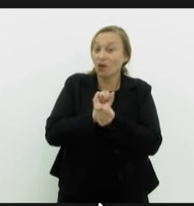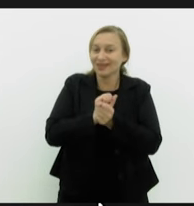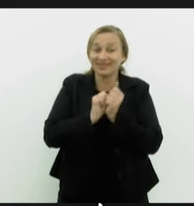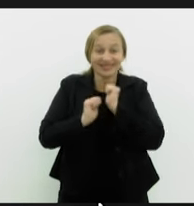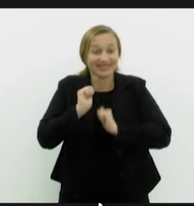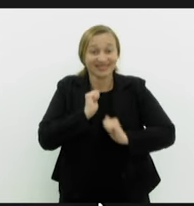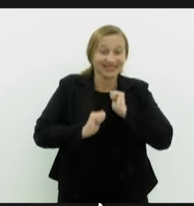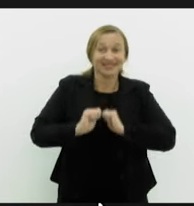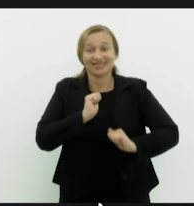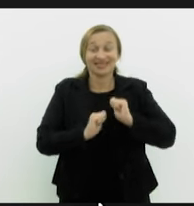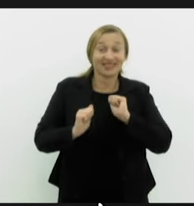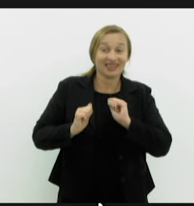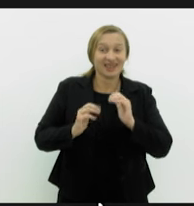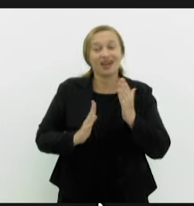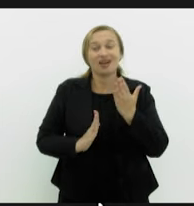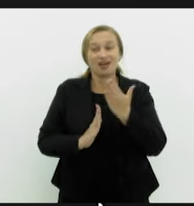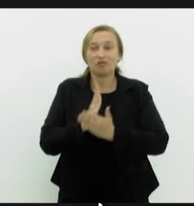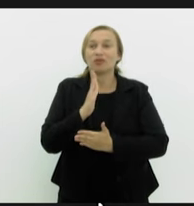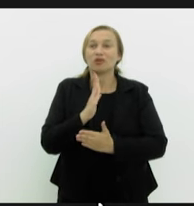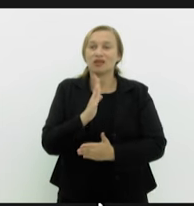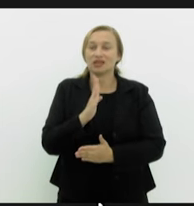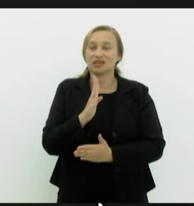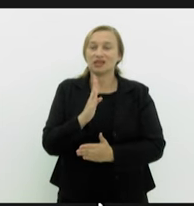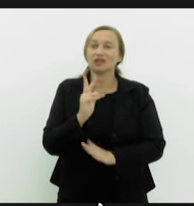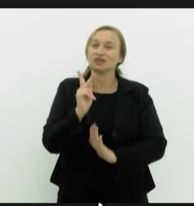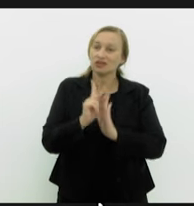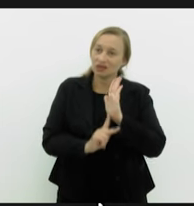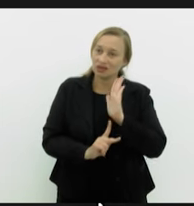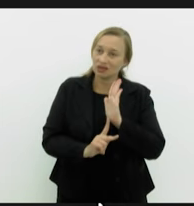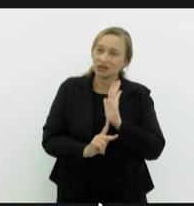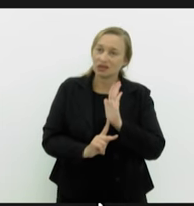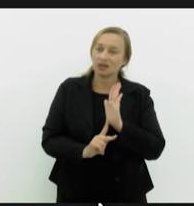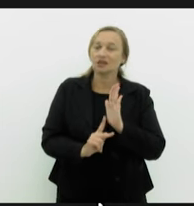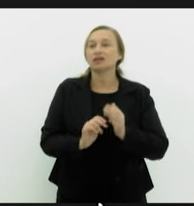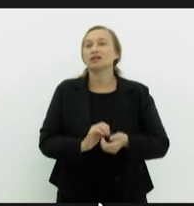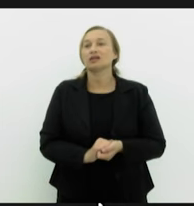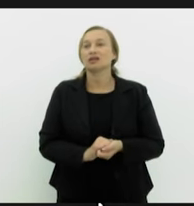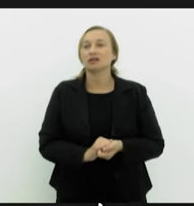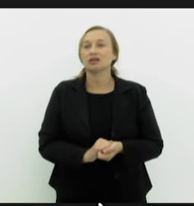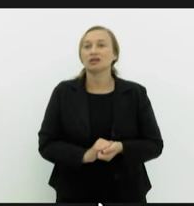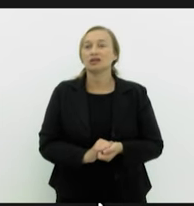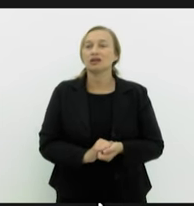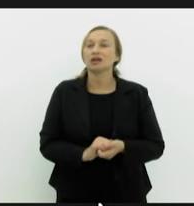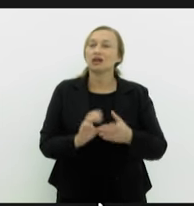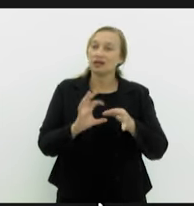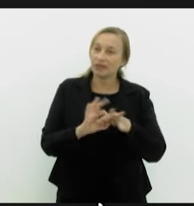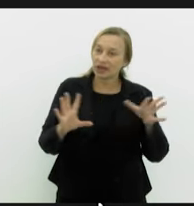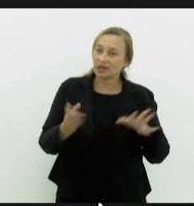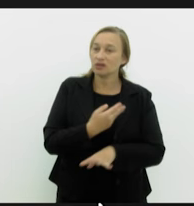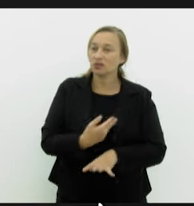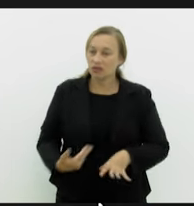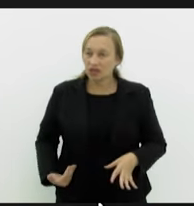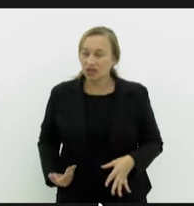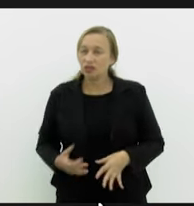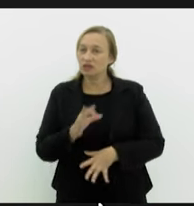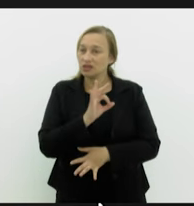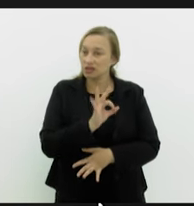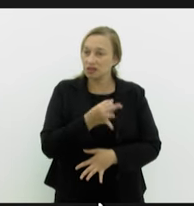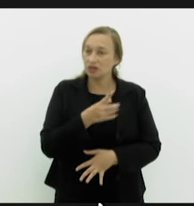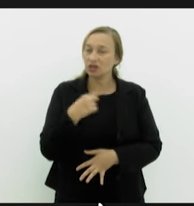né, a aprovação final desse projeto e a sua sanção, consequentemente, para que a gente